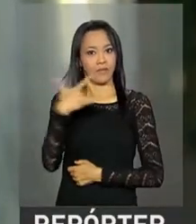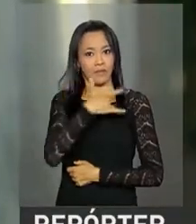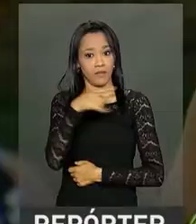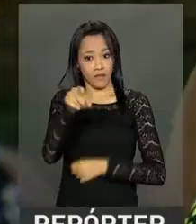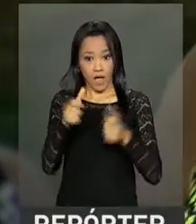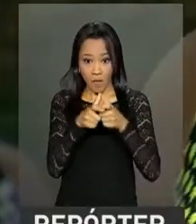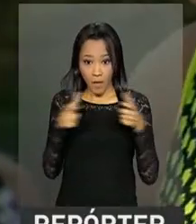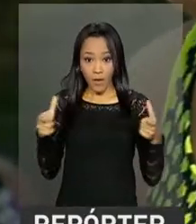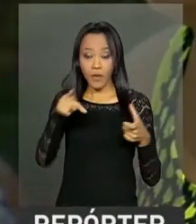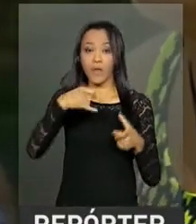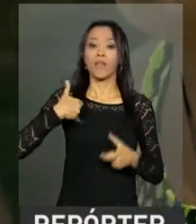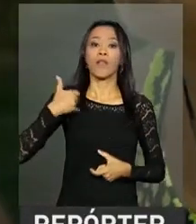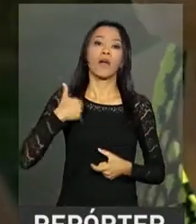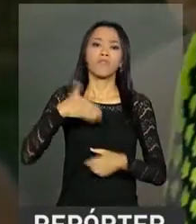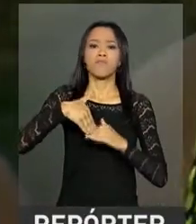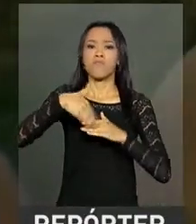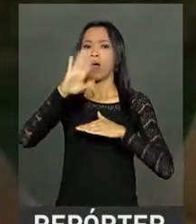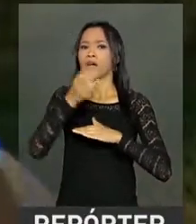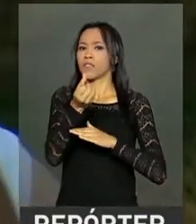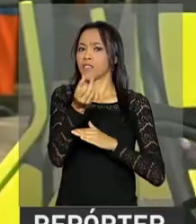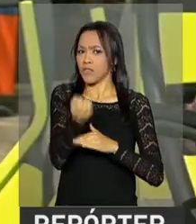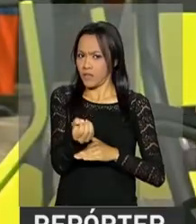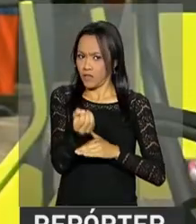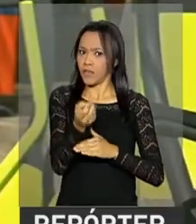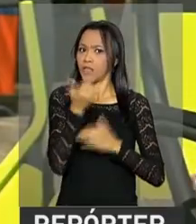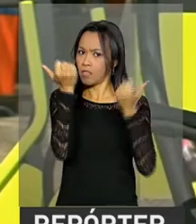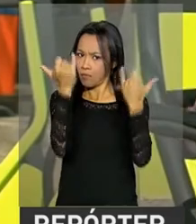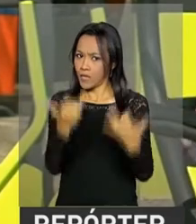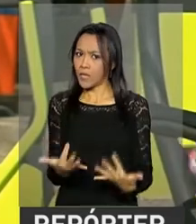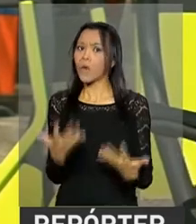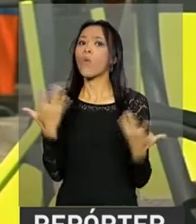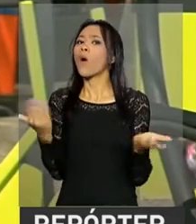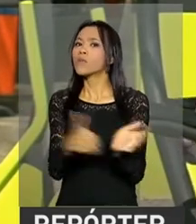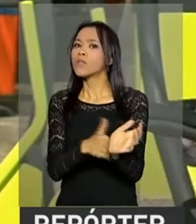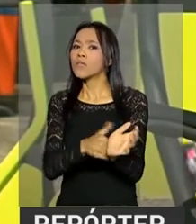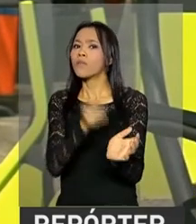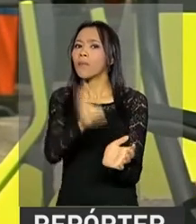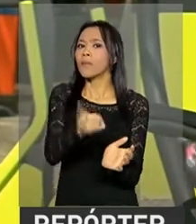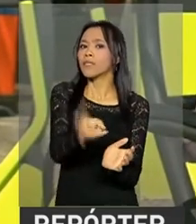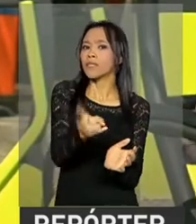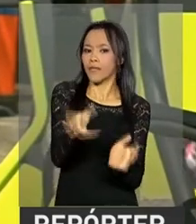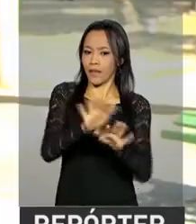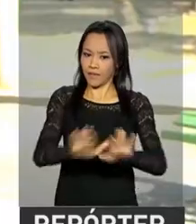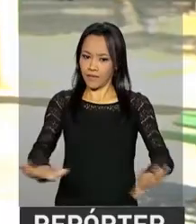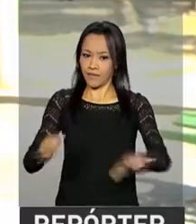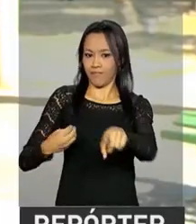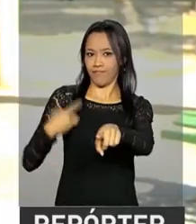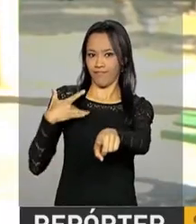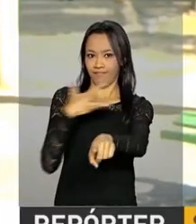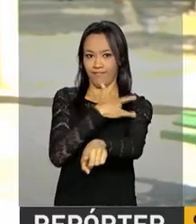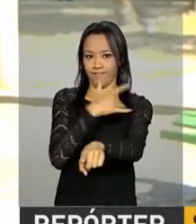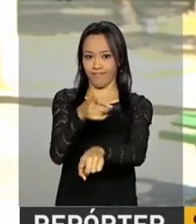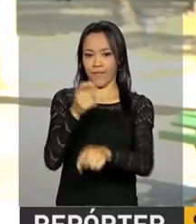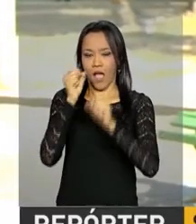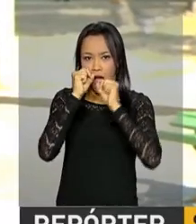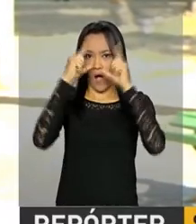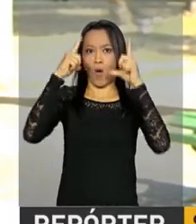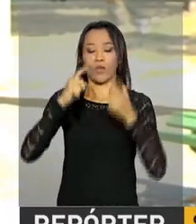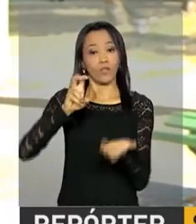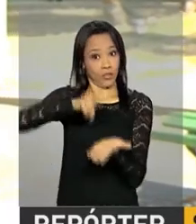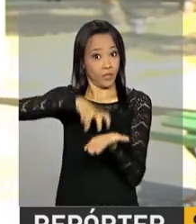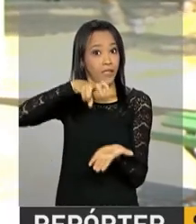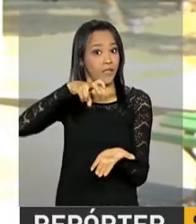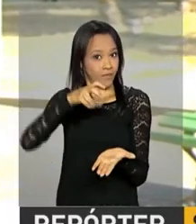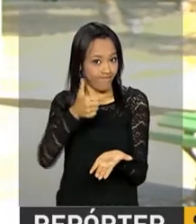pessoas tem mais de 60 anos e contam qual é o segredo para se manterem tão dispostas. A gente acorda de manhã, né?